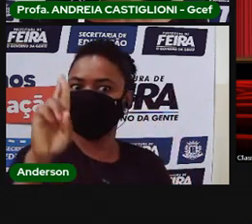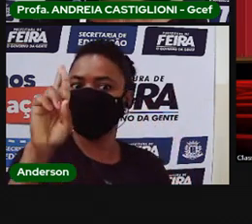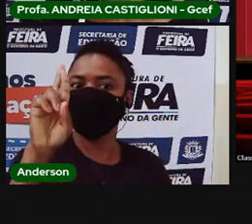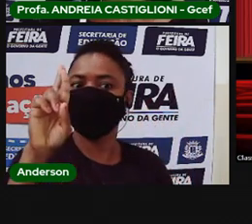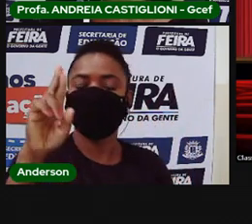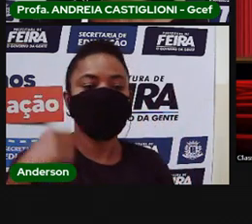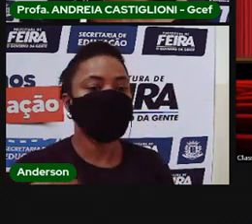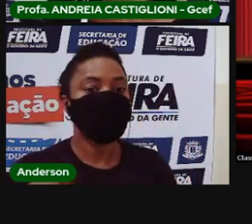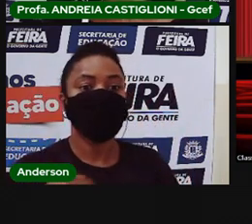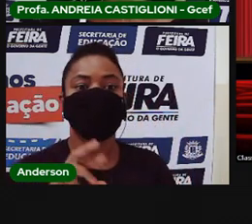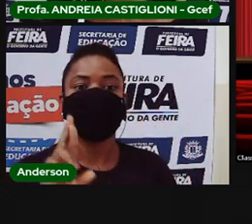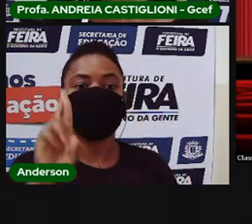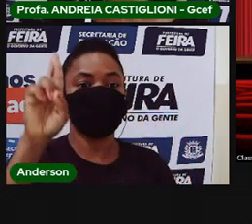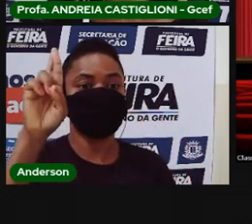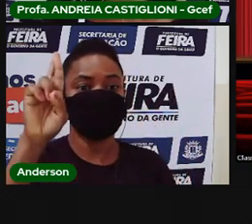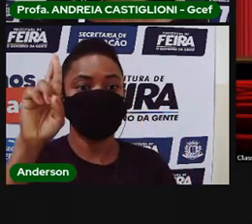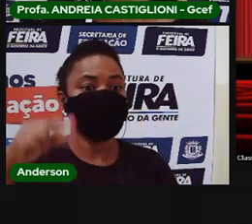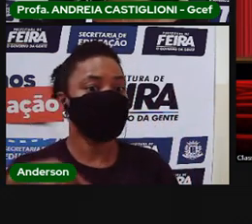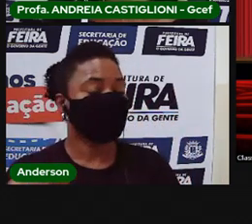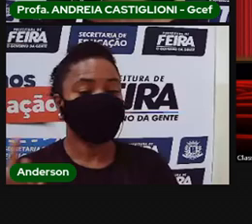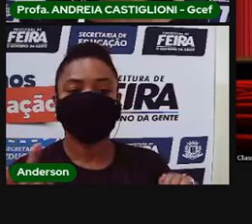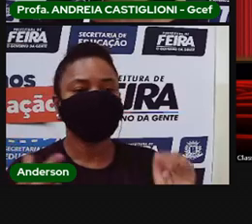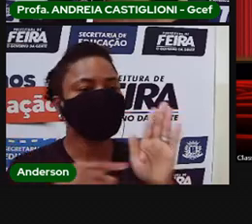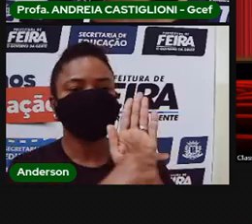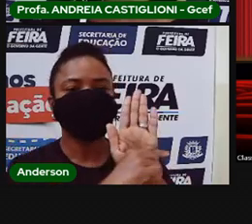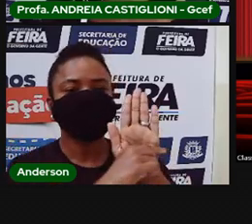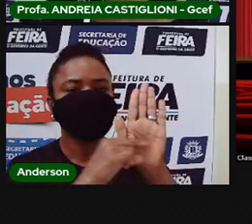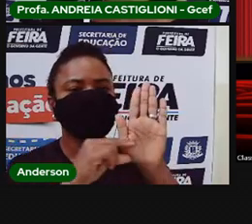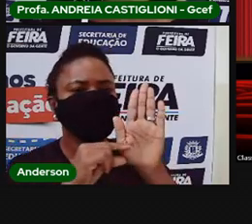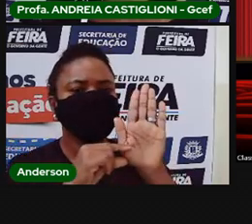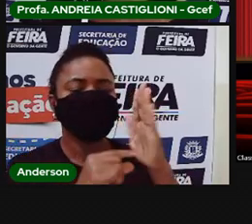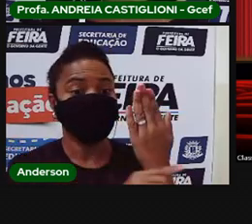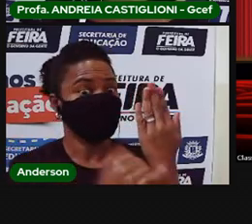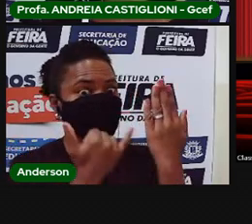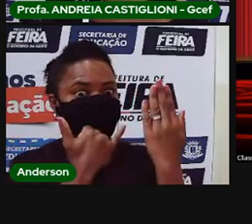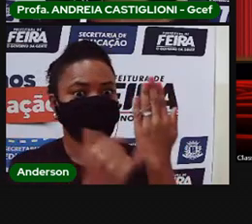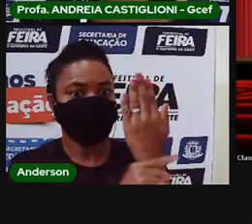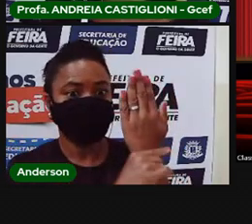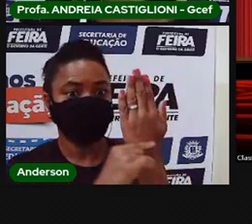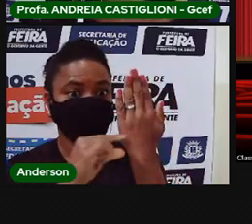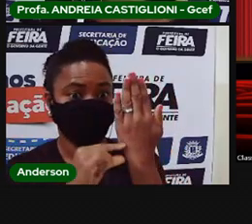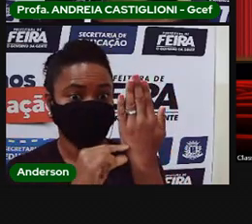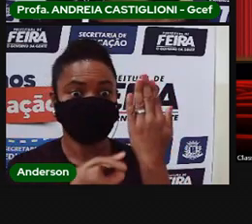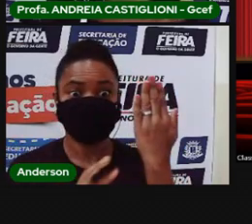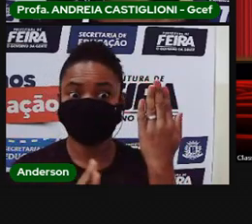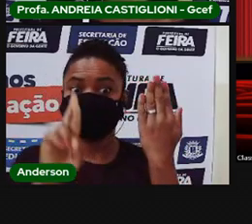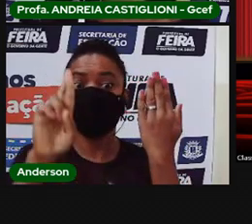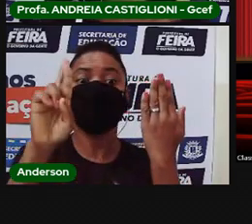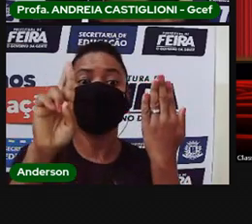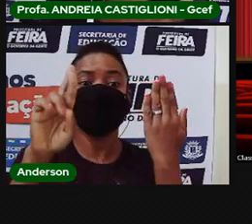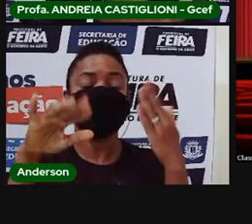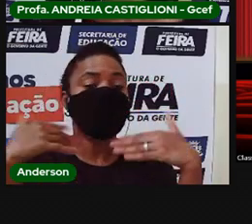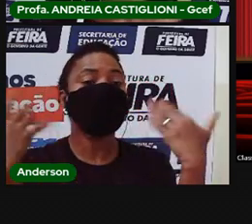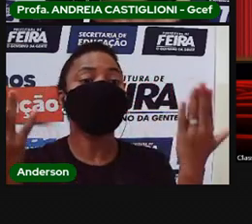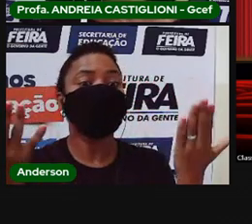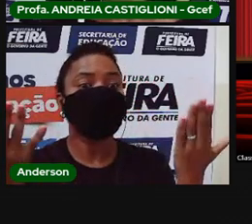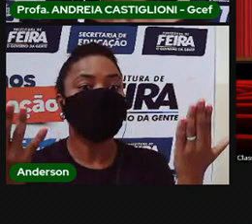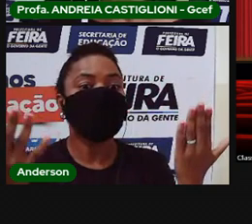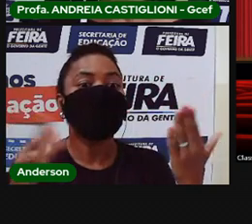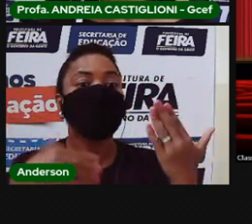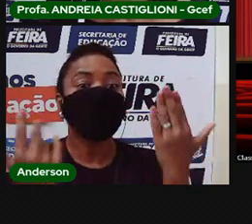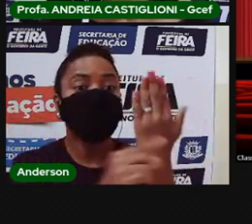Quais sites que você usa? Dá aquela dica, assim, daqueles sites que você utiliza para criar, por exemplo, esses slides que eu achei lindo,